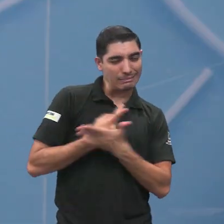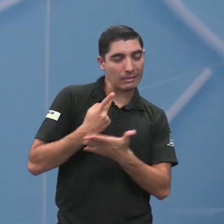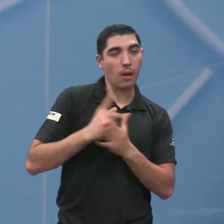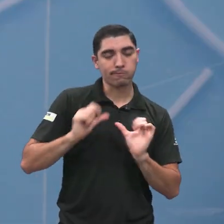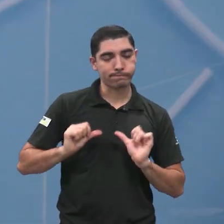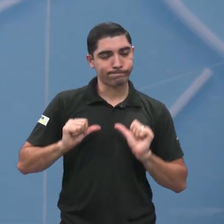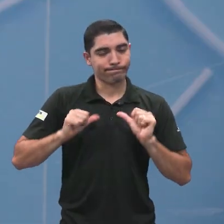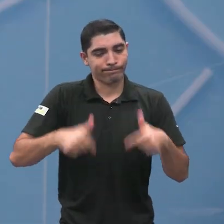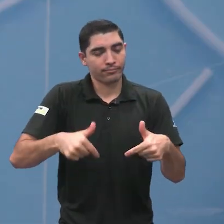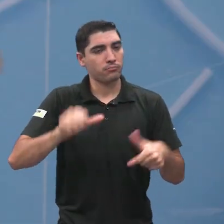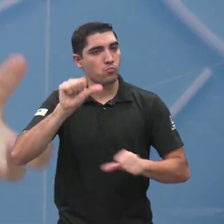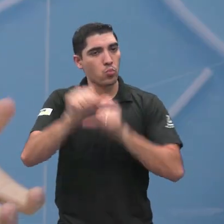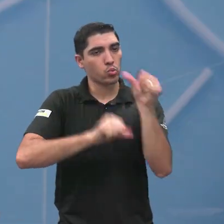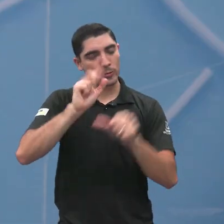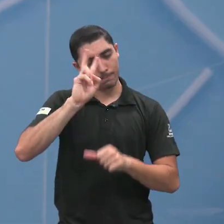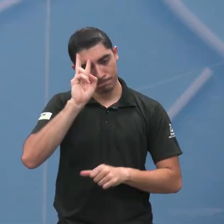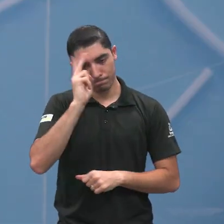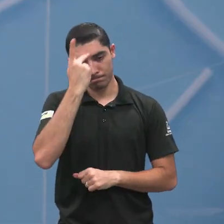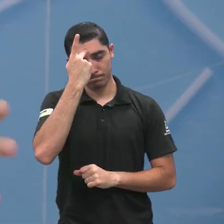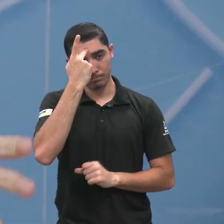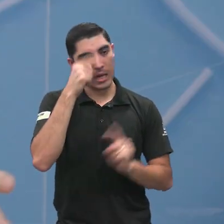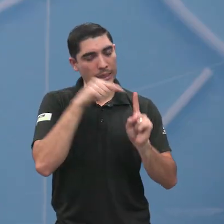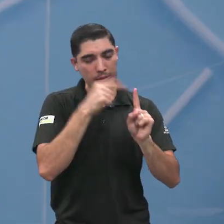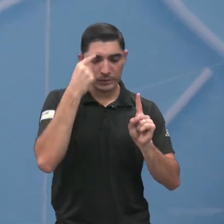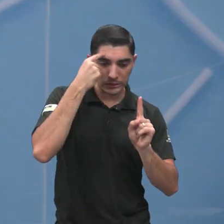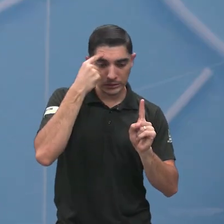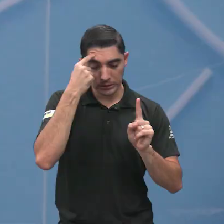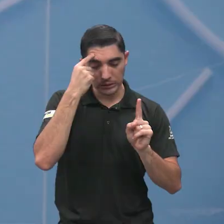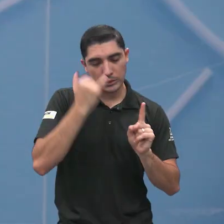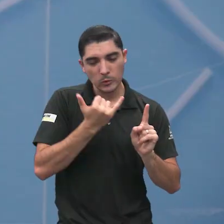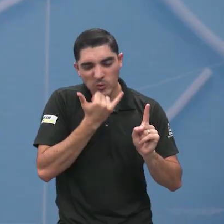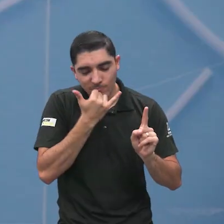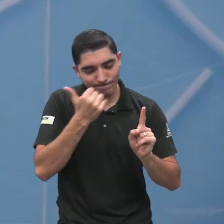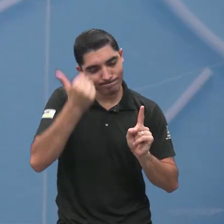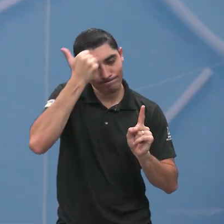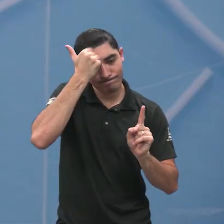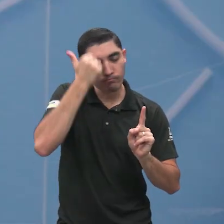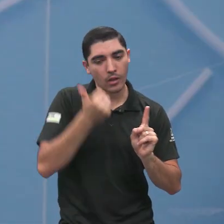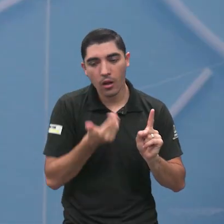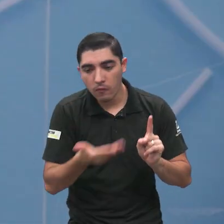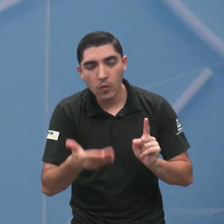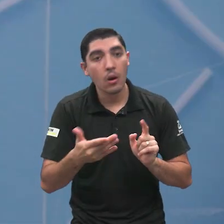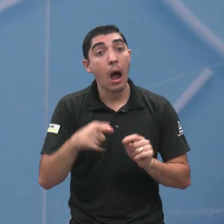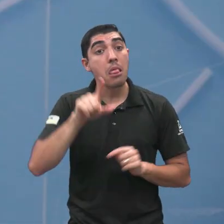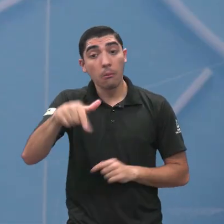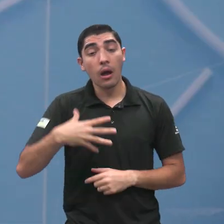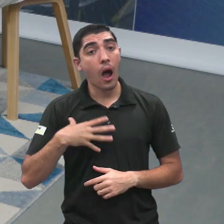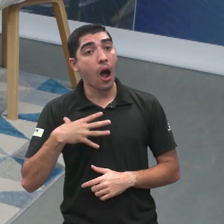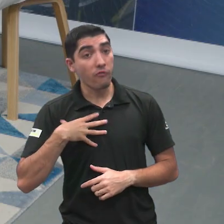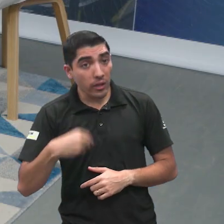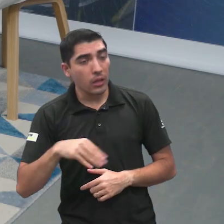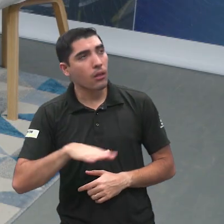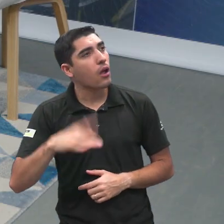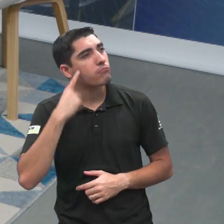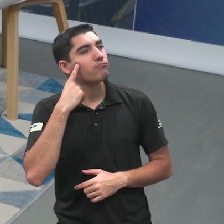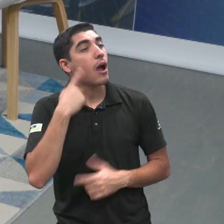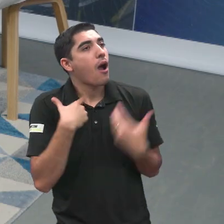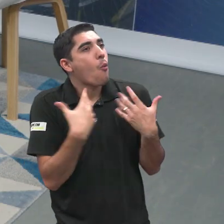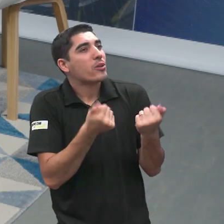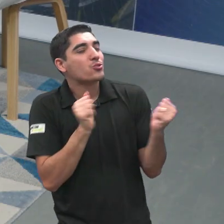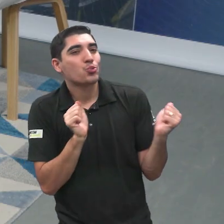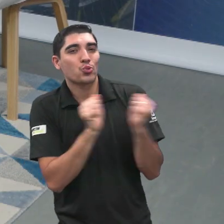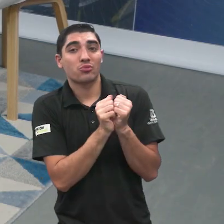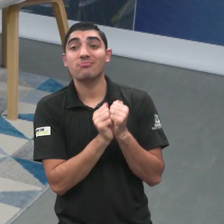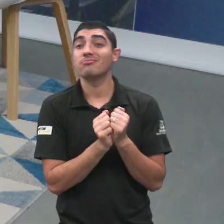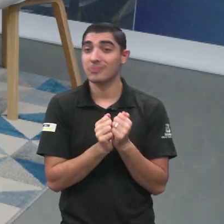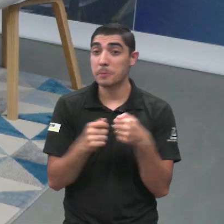ele buscou outras maneiras de restabelecer o vínculo, e isso foi bem aceito pela criança. Basta querer a mudança, né, Fernando? Olha